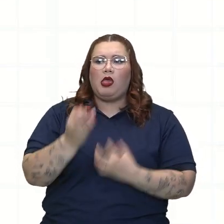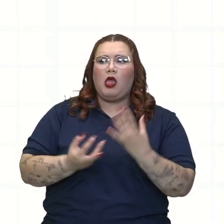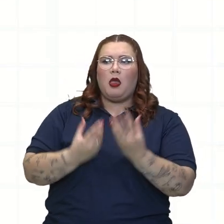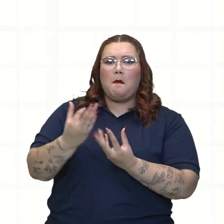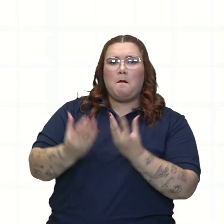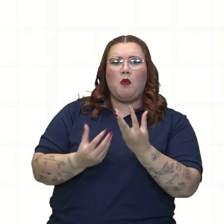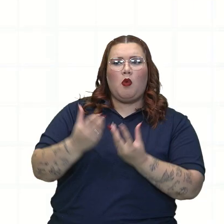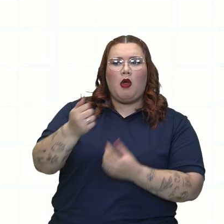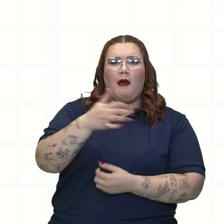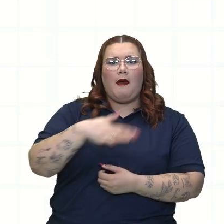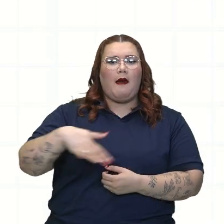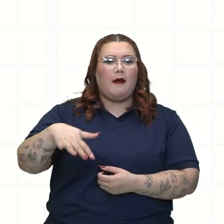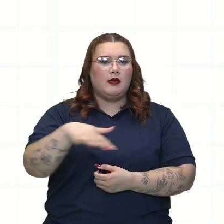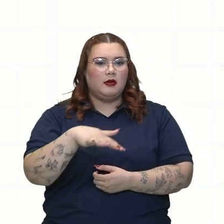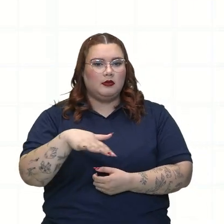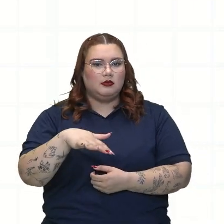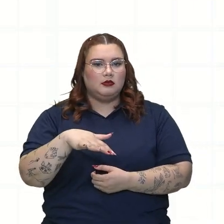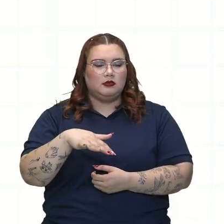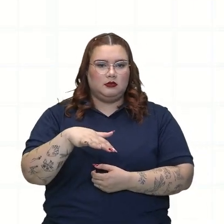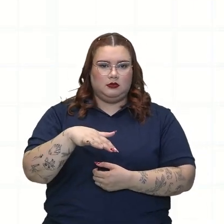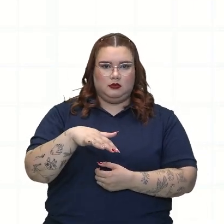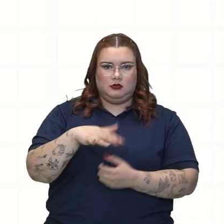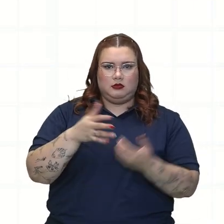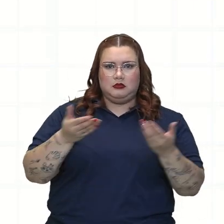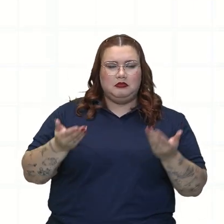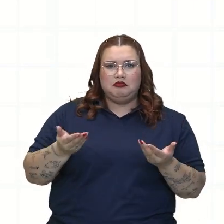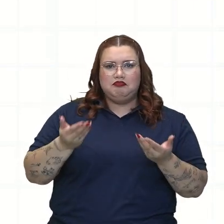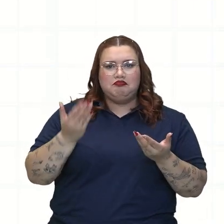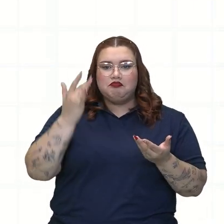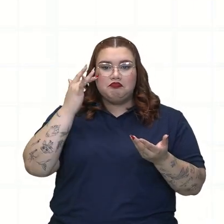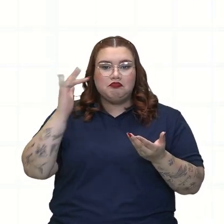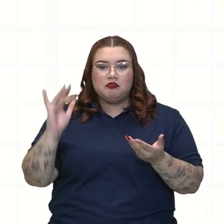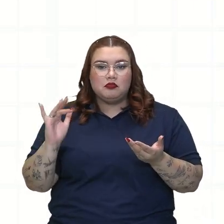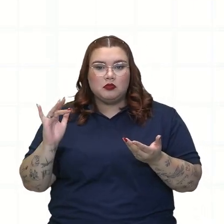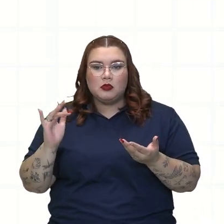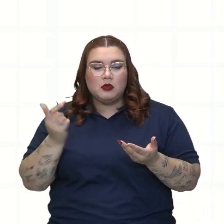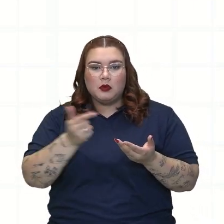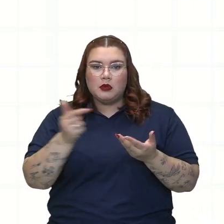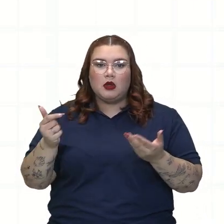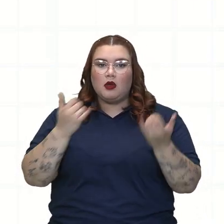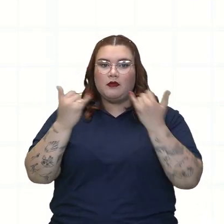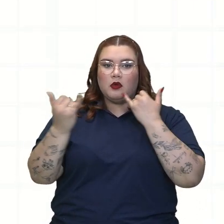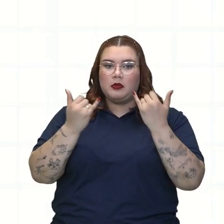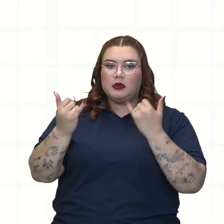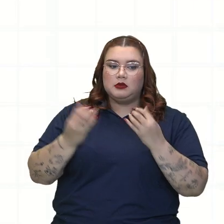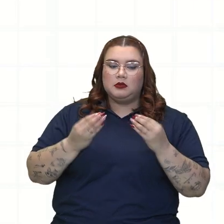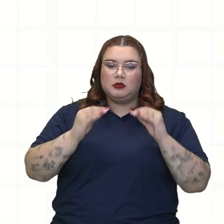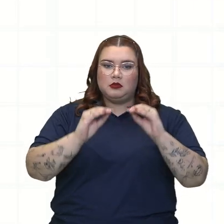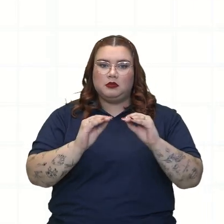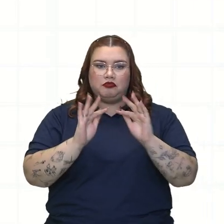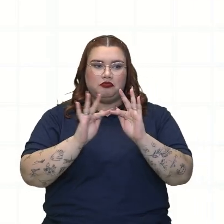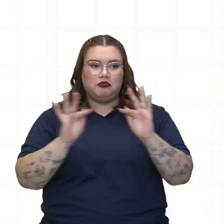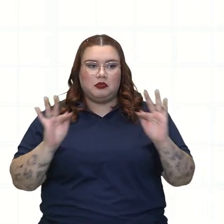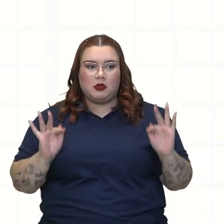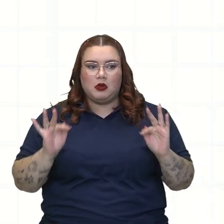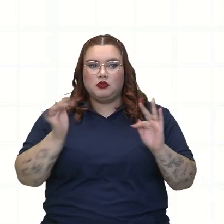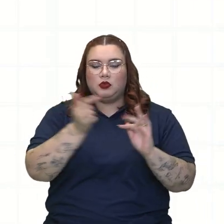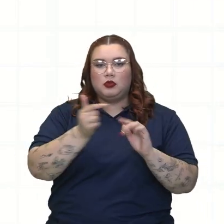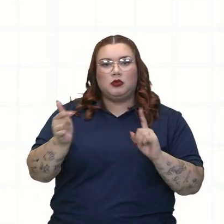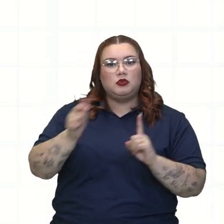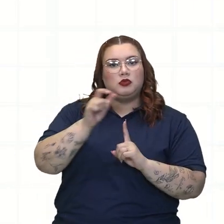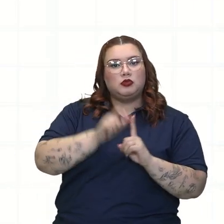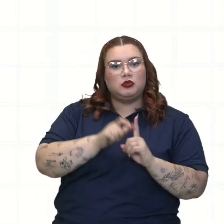né? Opa! Não consigo identificar porque não tem essa informação escrita aqui, né?